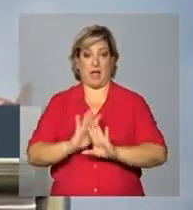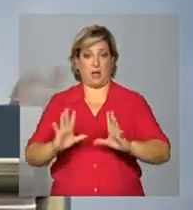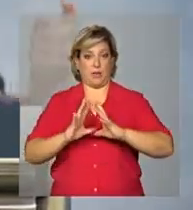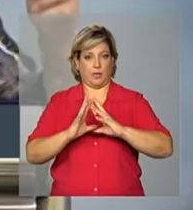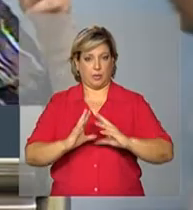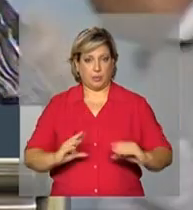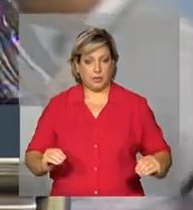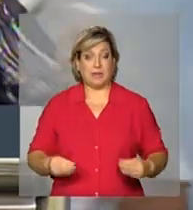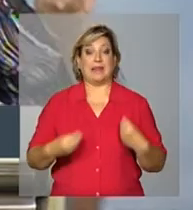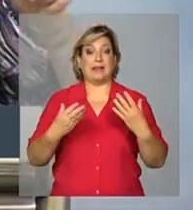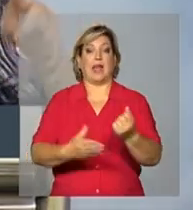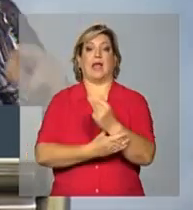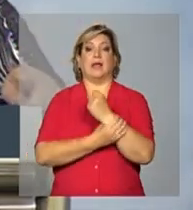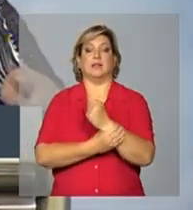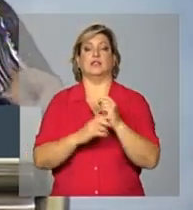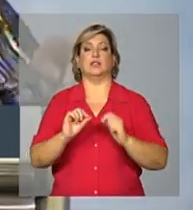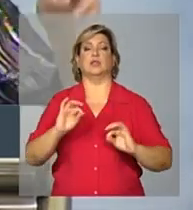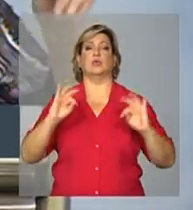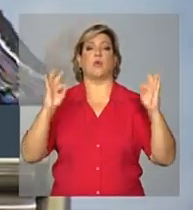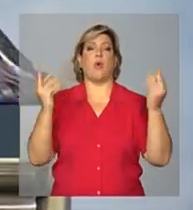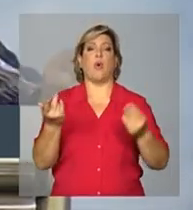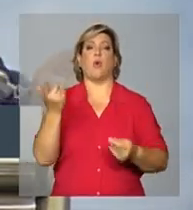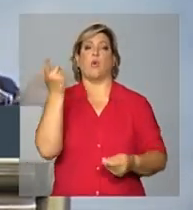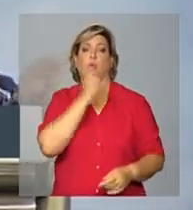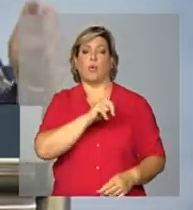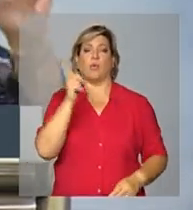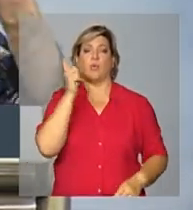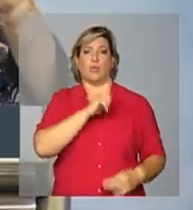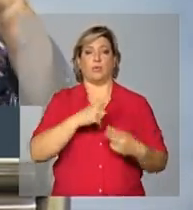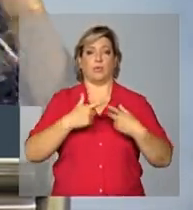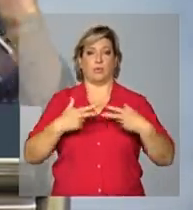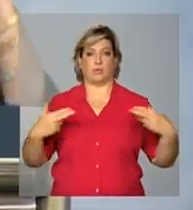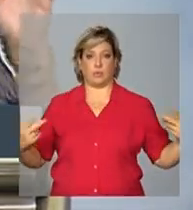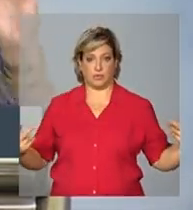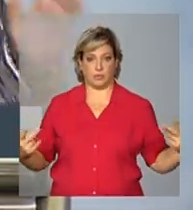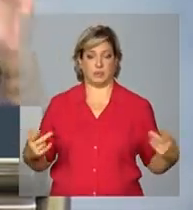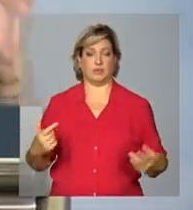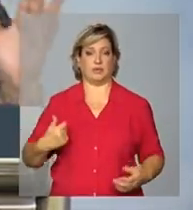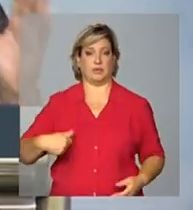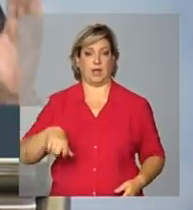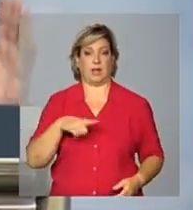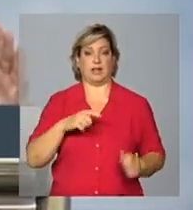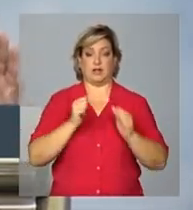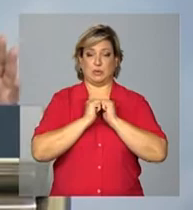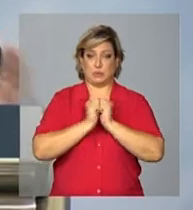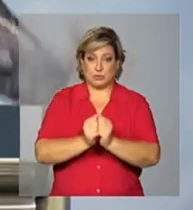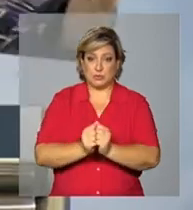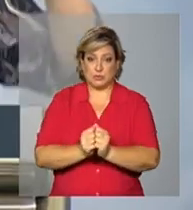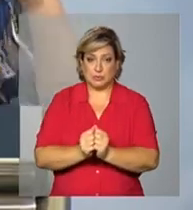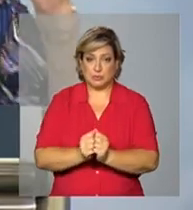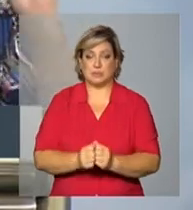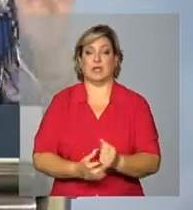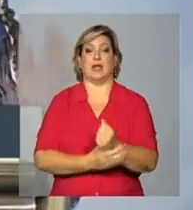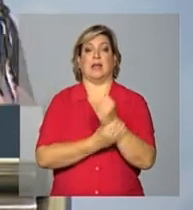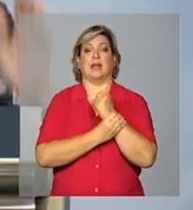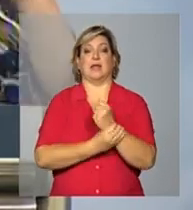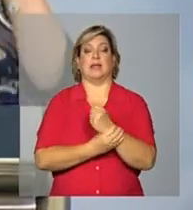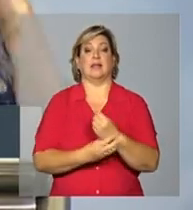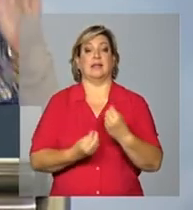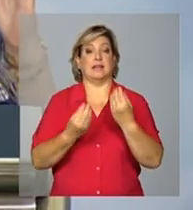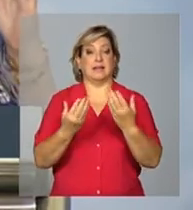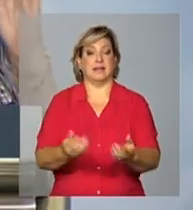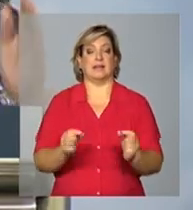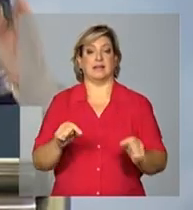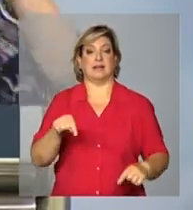garantir que todas as conquistas que nós conseguimos juntos garantir